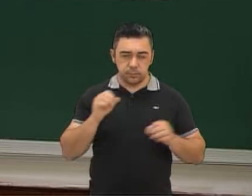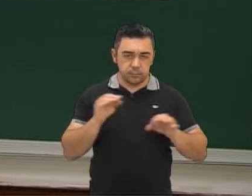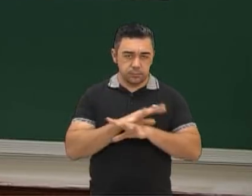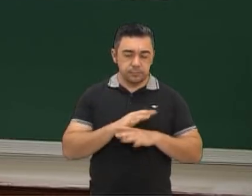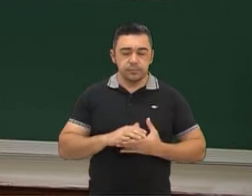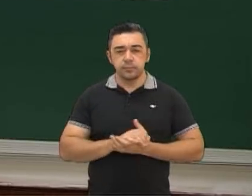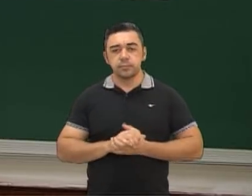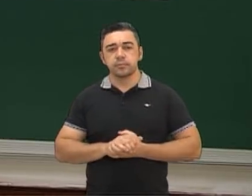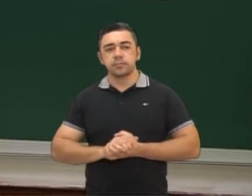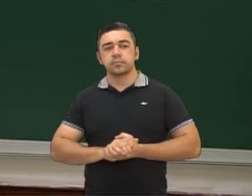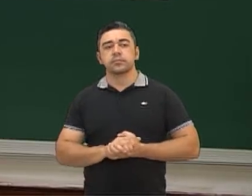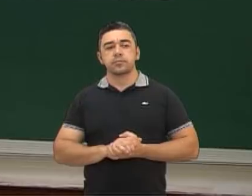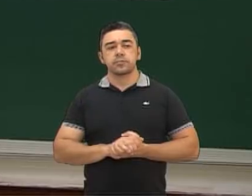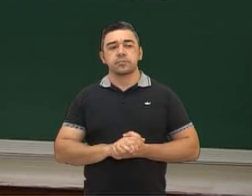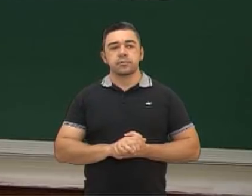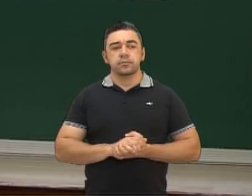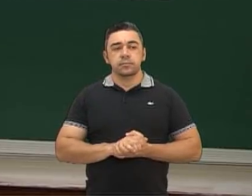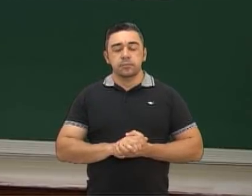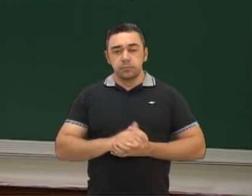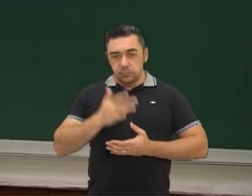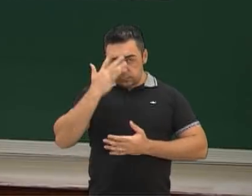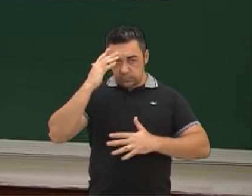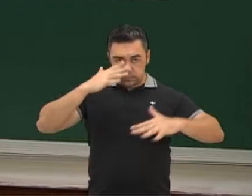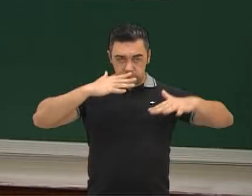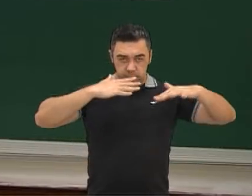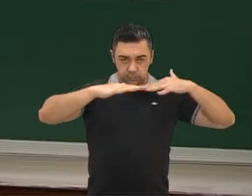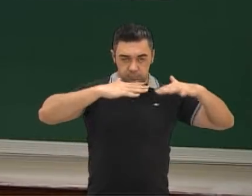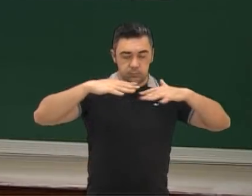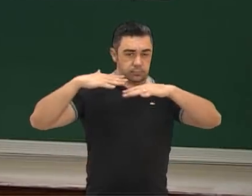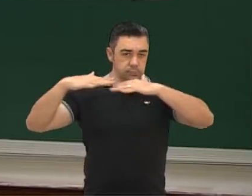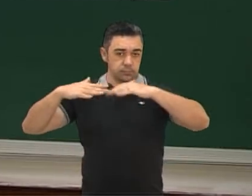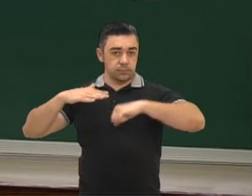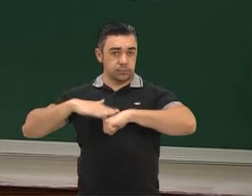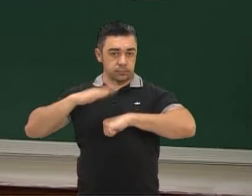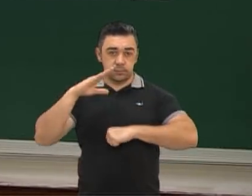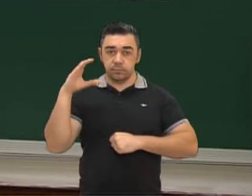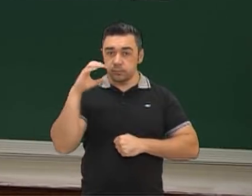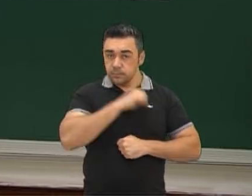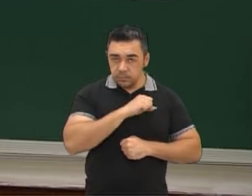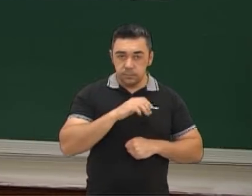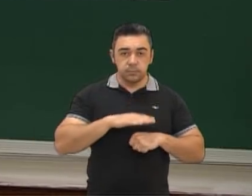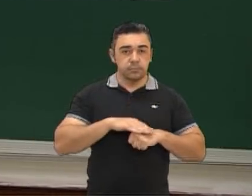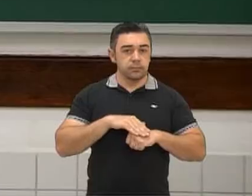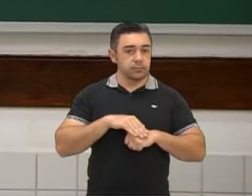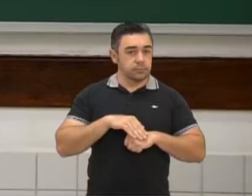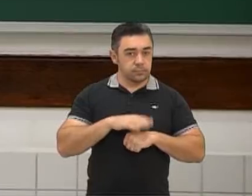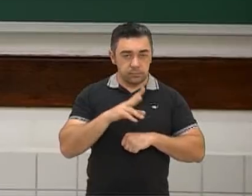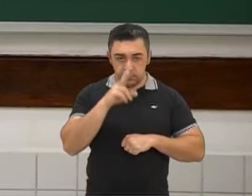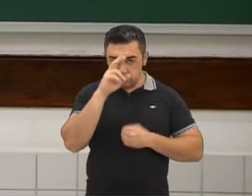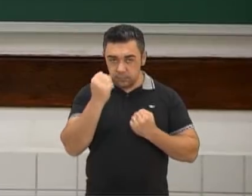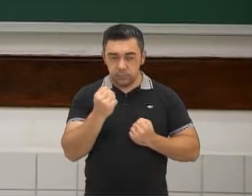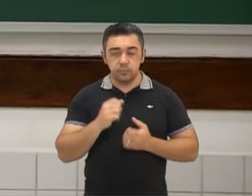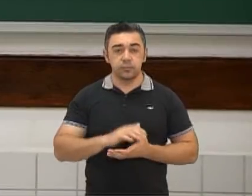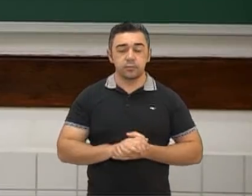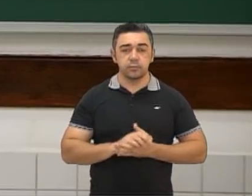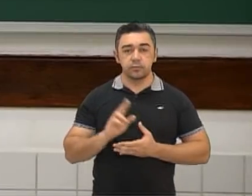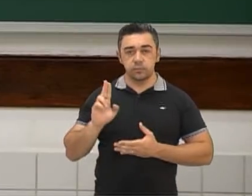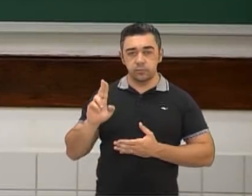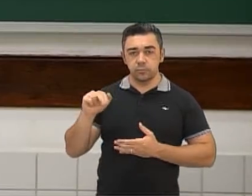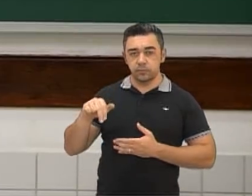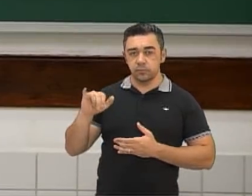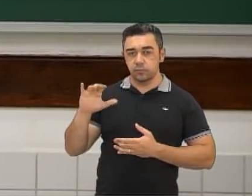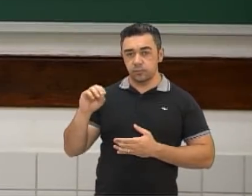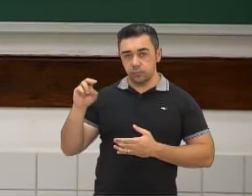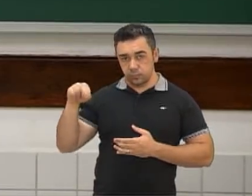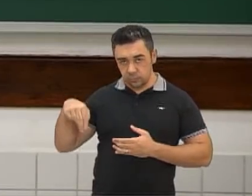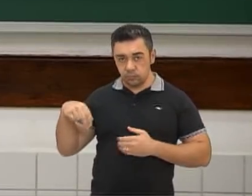jogadas. Os atletas são mais resistentes e rápidos do que no Union. No Union é preciso muita